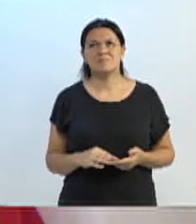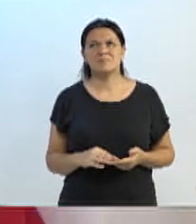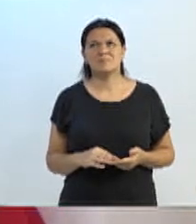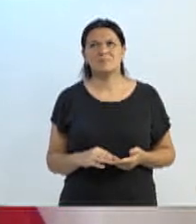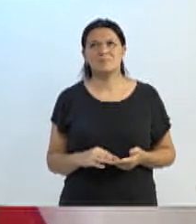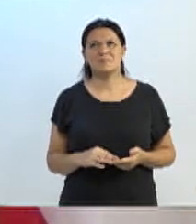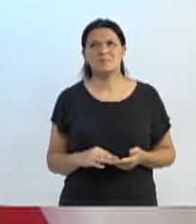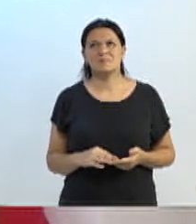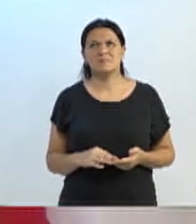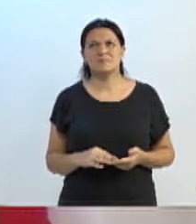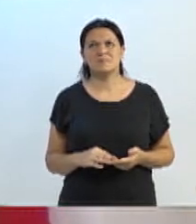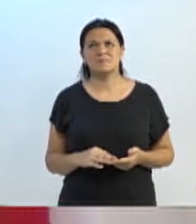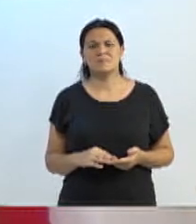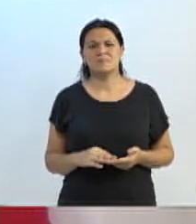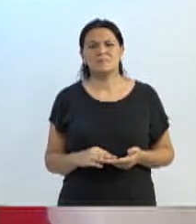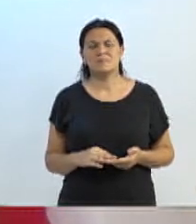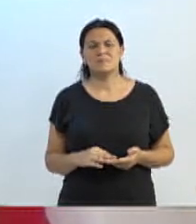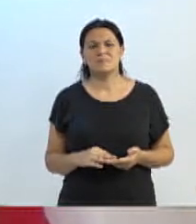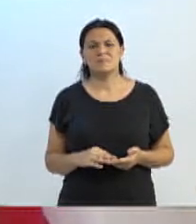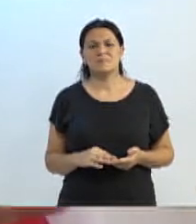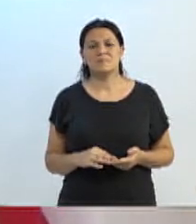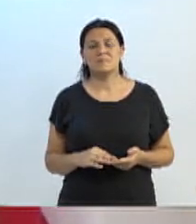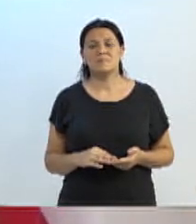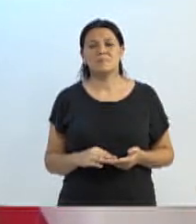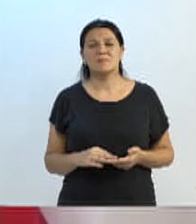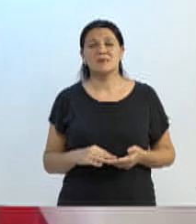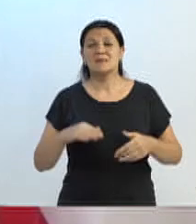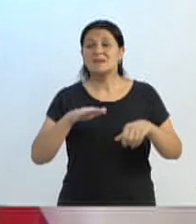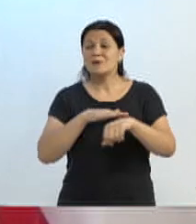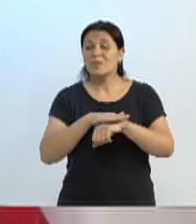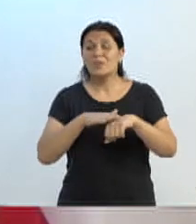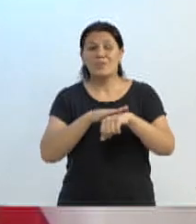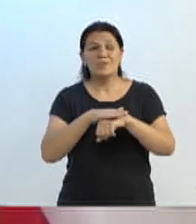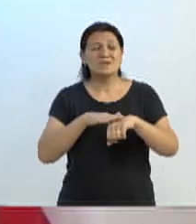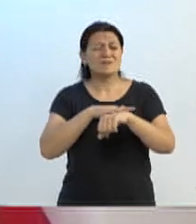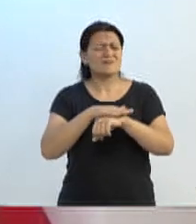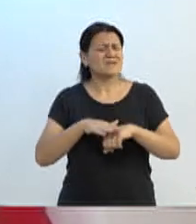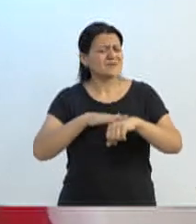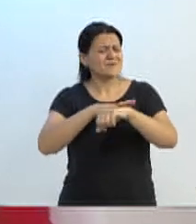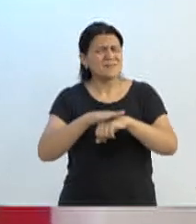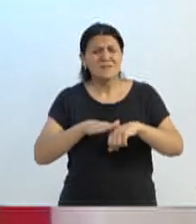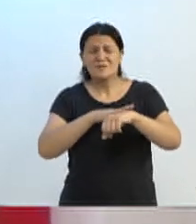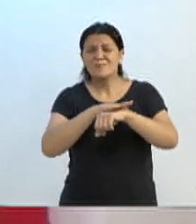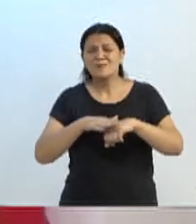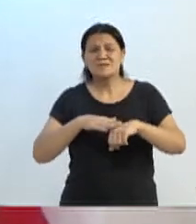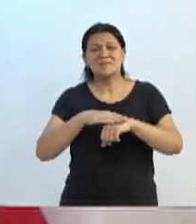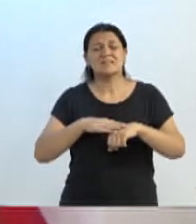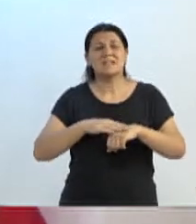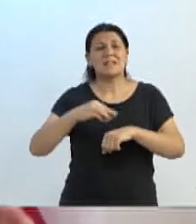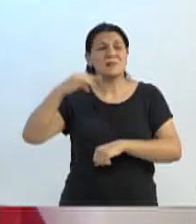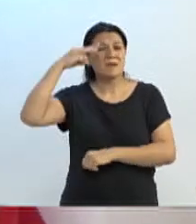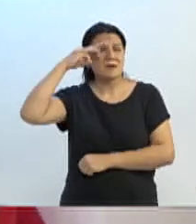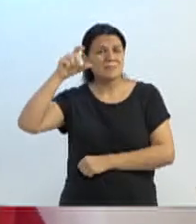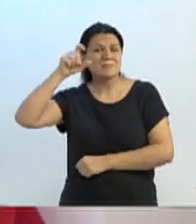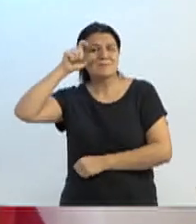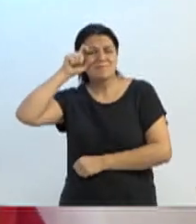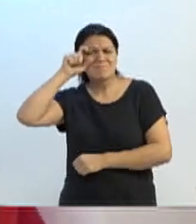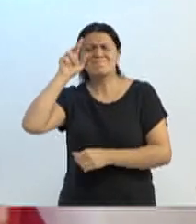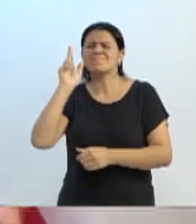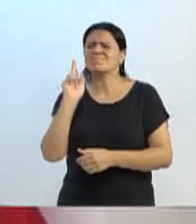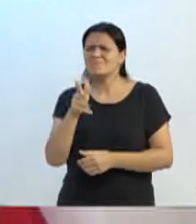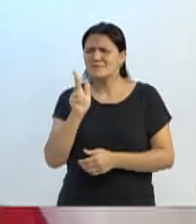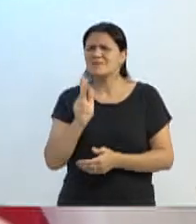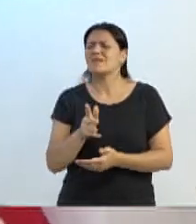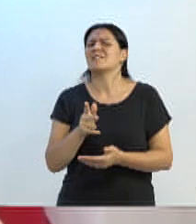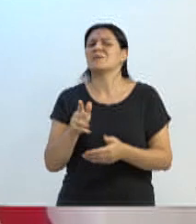mas muito, inclusive conversei muito com a vice-prefeita sobre isso, conversei muito com o